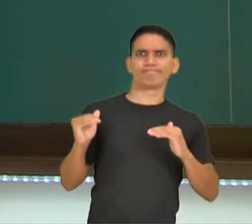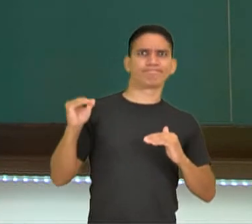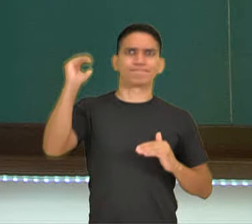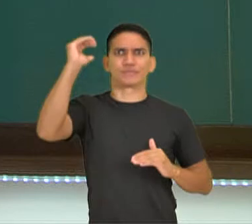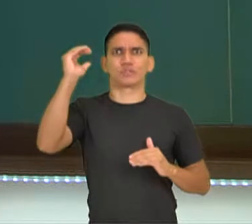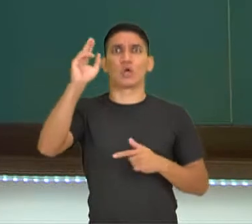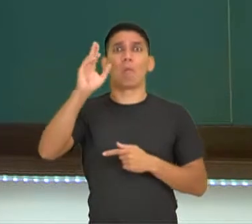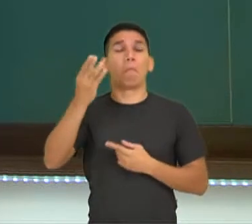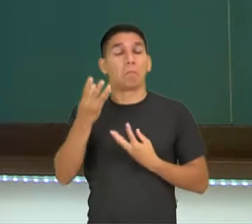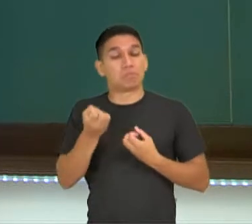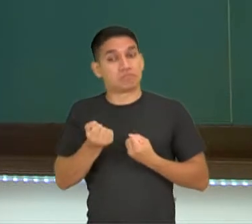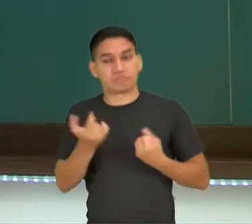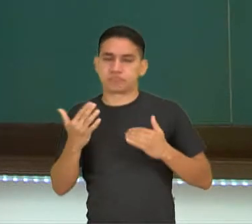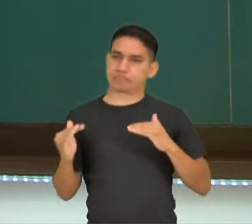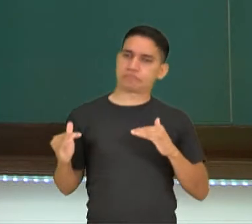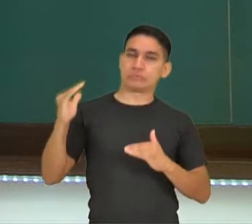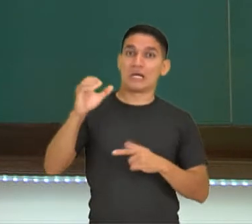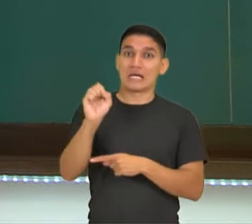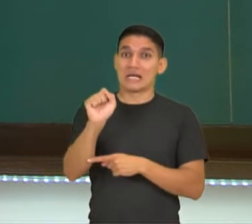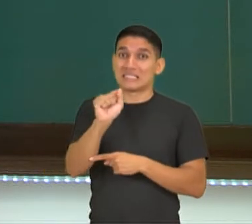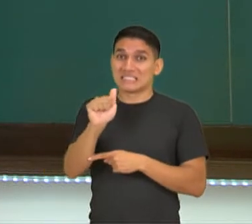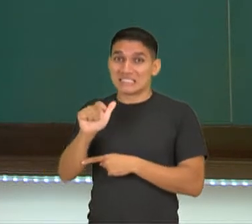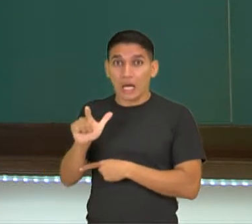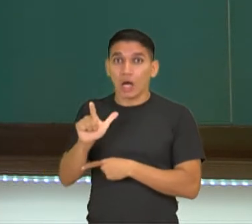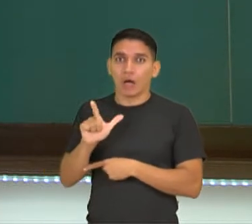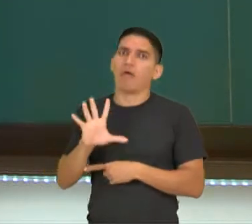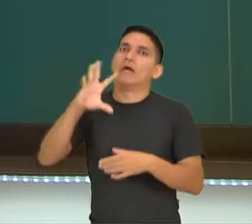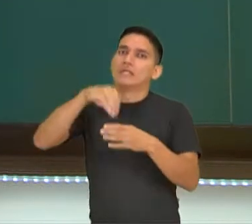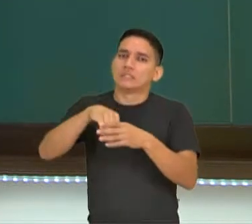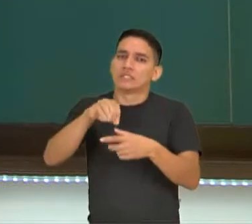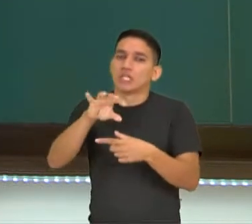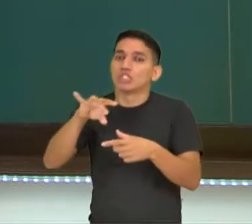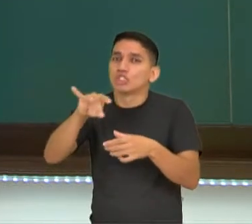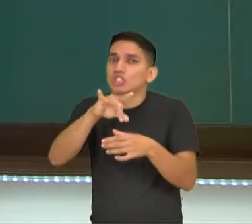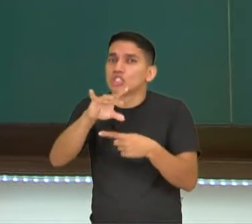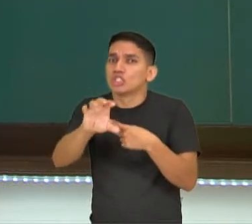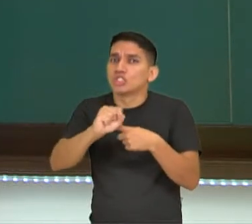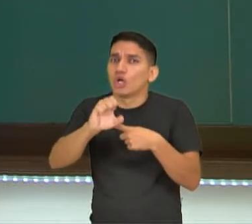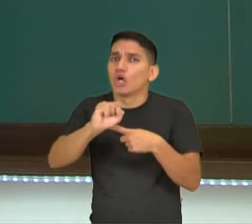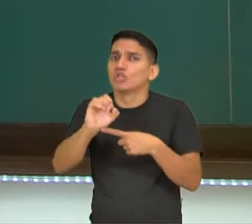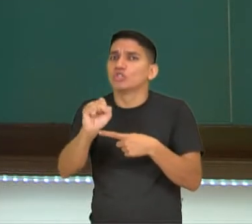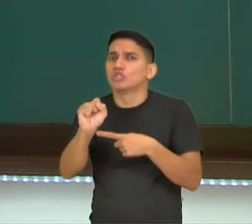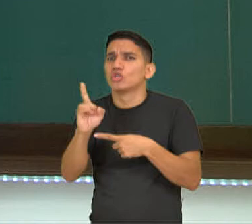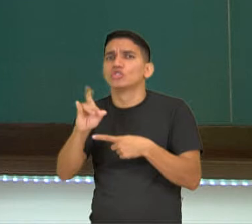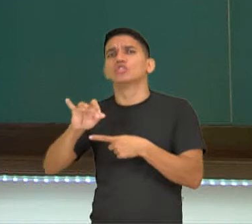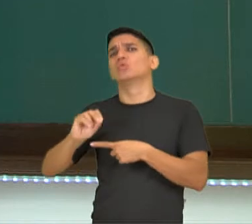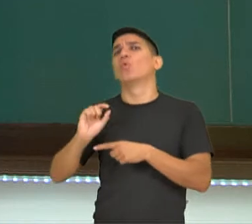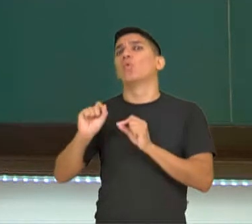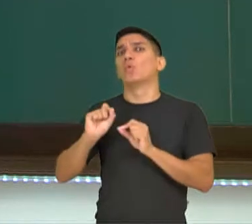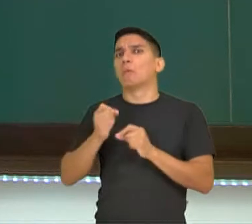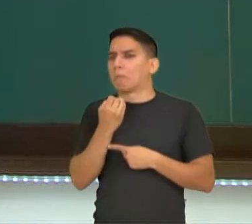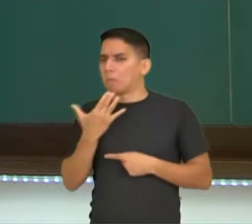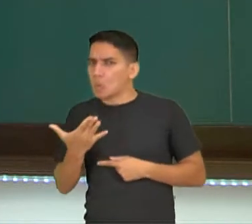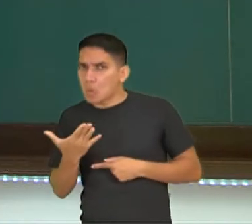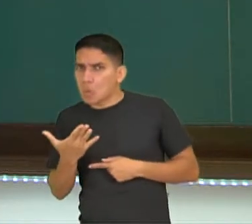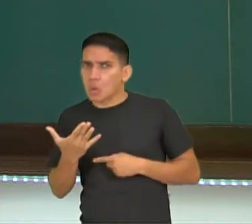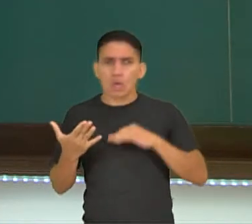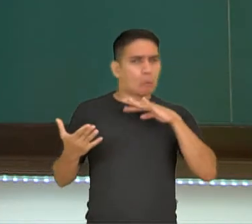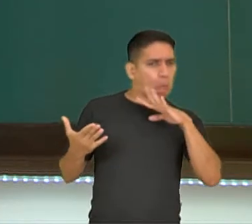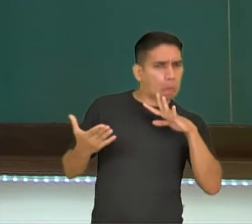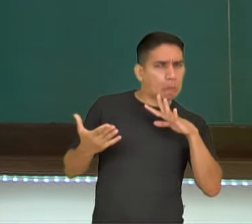muito sal, porque dentro do sal eu tenho sódio, ok? E daí? Será que é bom? Será que é ruim? Faz bem? Faz